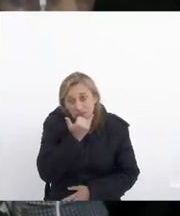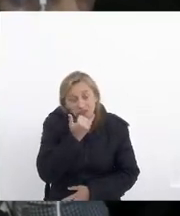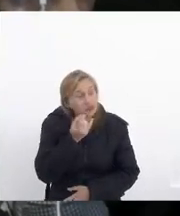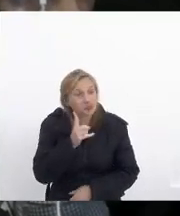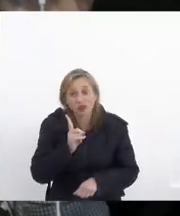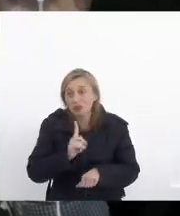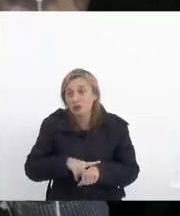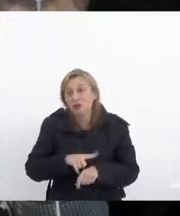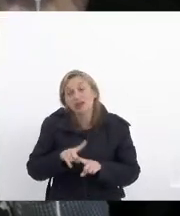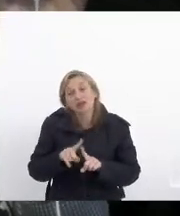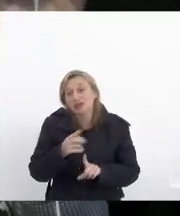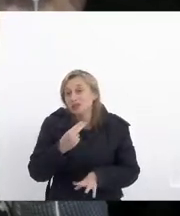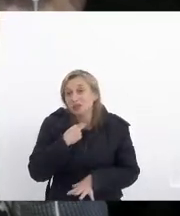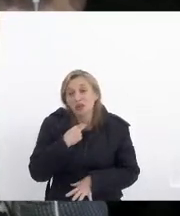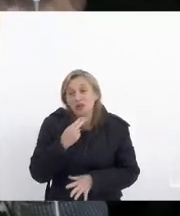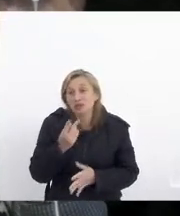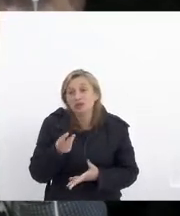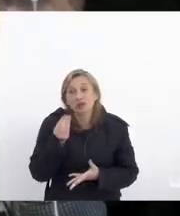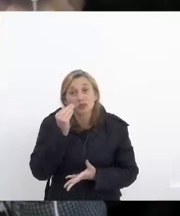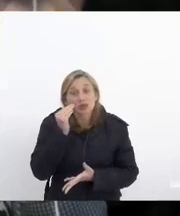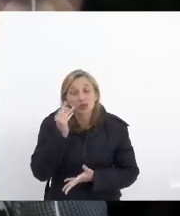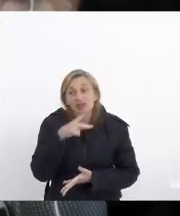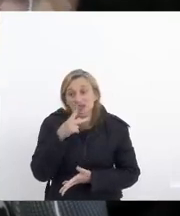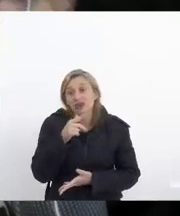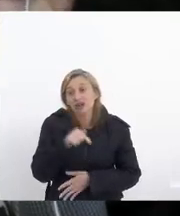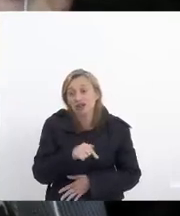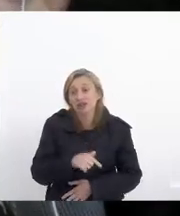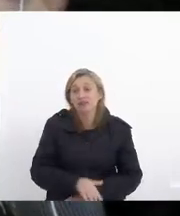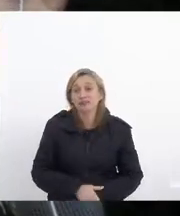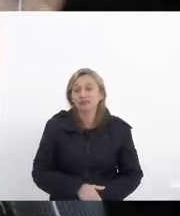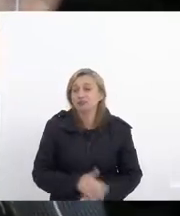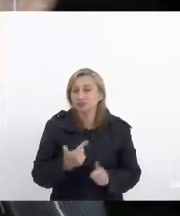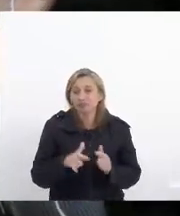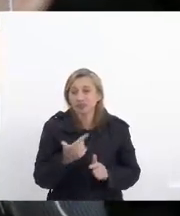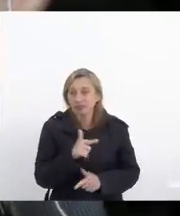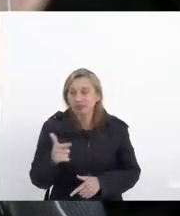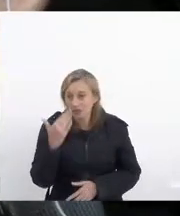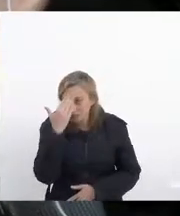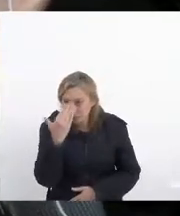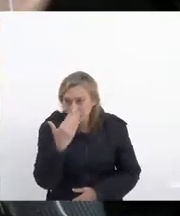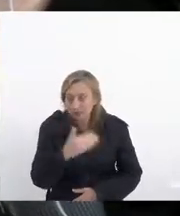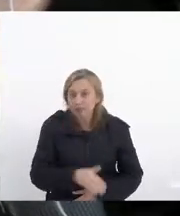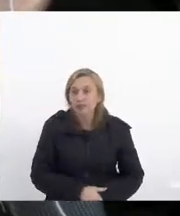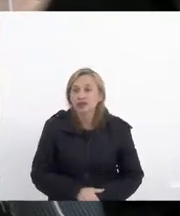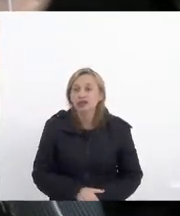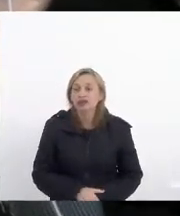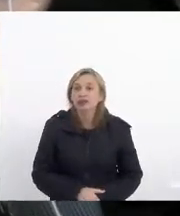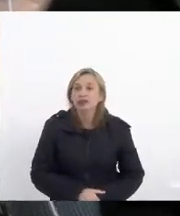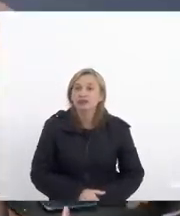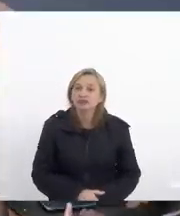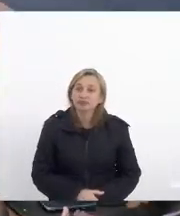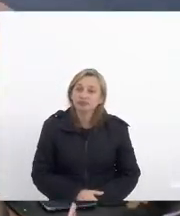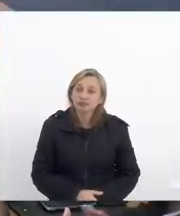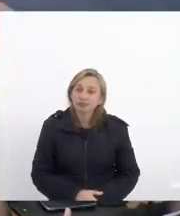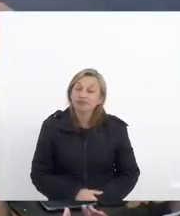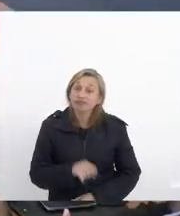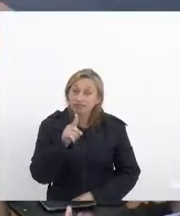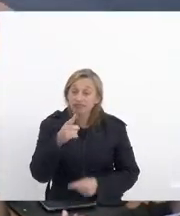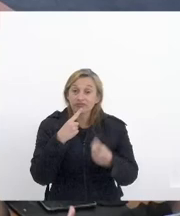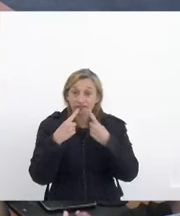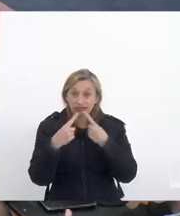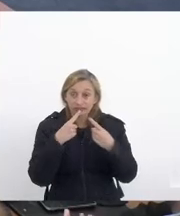hora, mas eu não ia perder a oportunidade de falar isso aqui presente. Sem problema. Agradeço a senhora. Eu quero dizer, essa